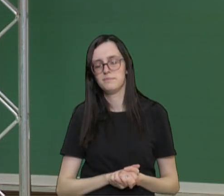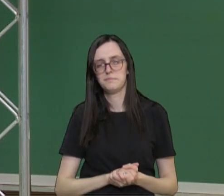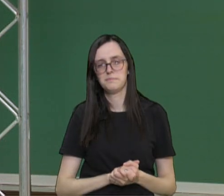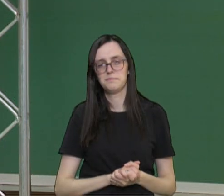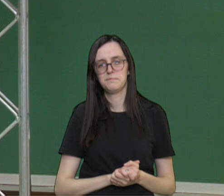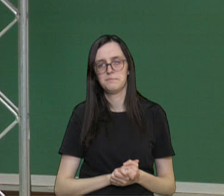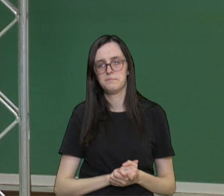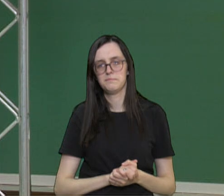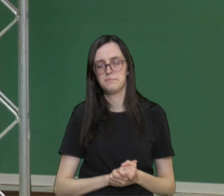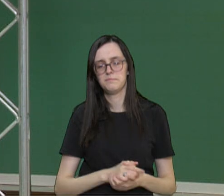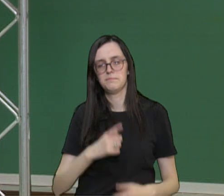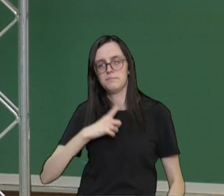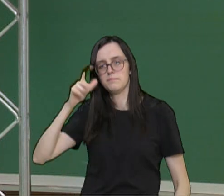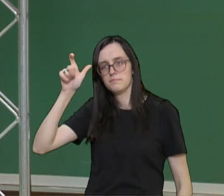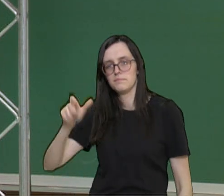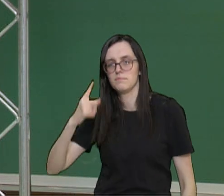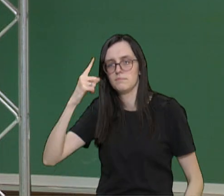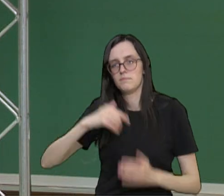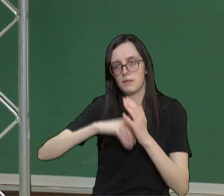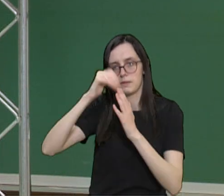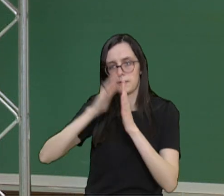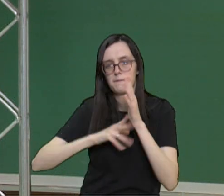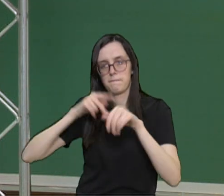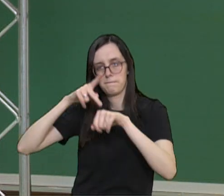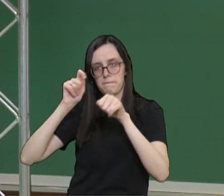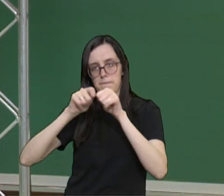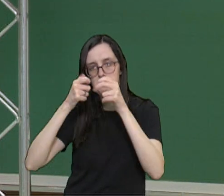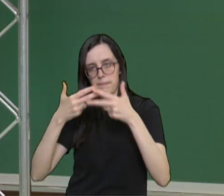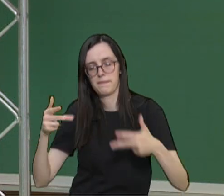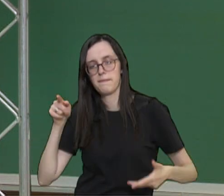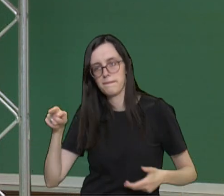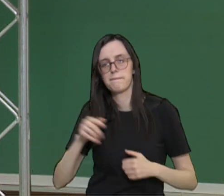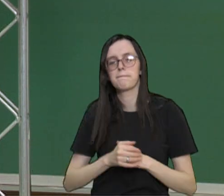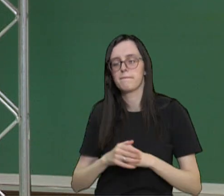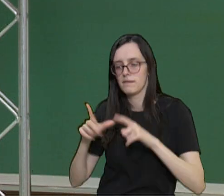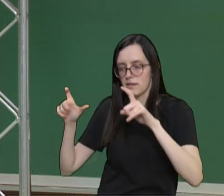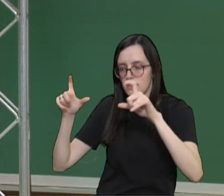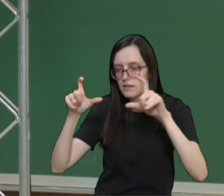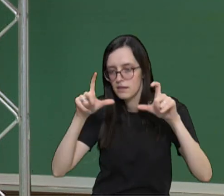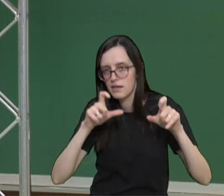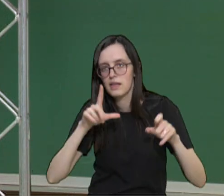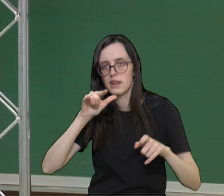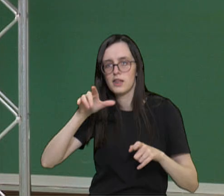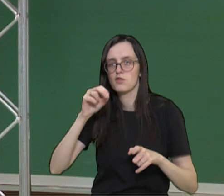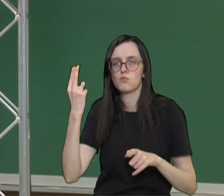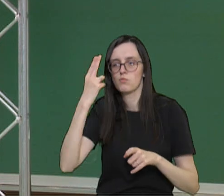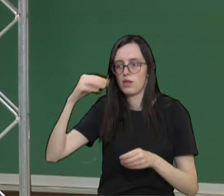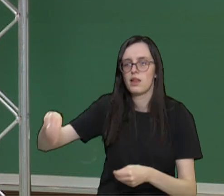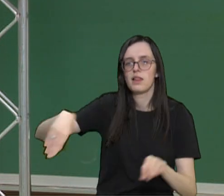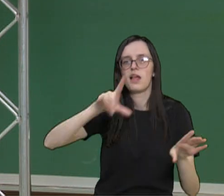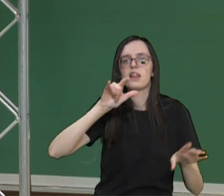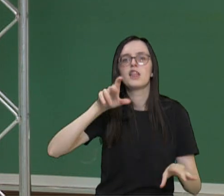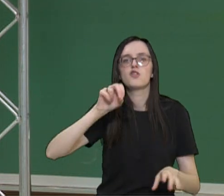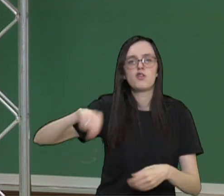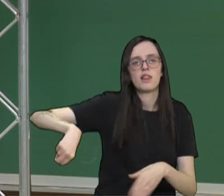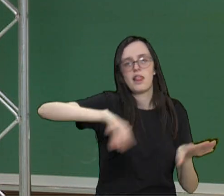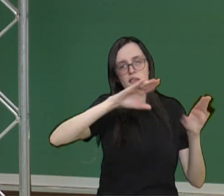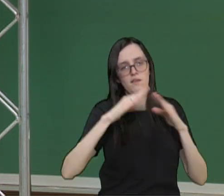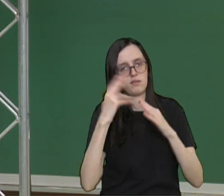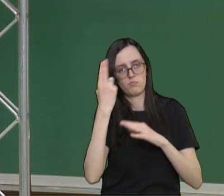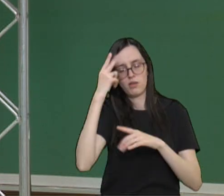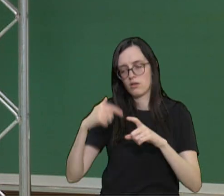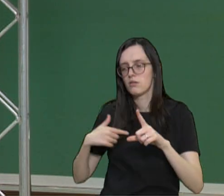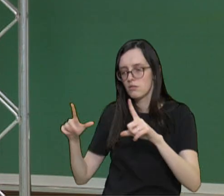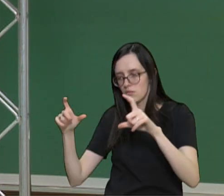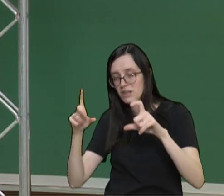Vic Muniz é um que fotografava, ele fez a arte no lixo lá, ele fotografou a arte dele, porque não tem como levar para casa aquele lixo toda hora, né? Se fosse lá em